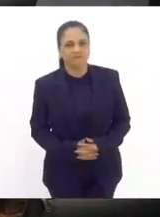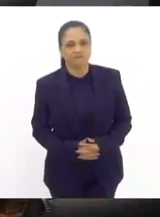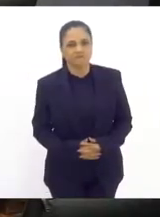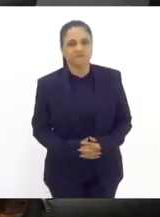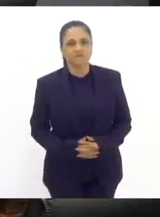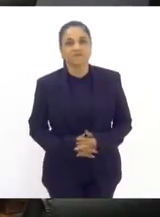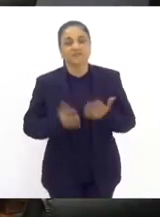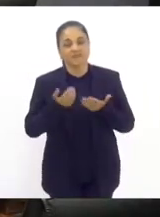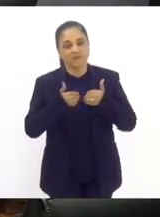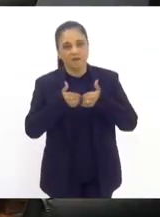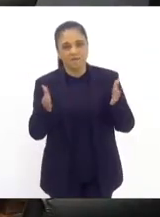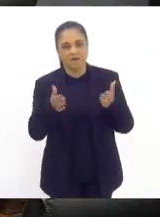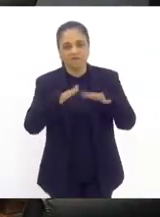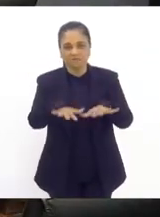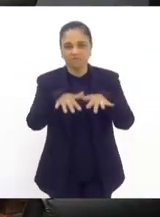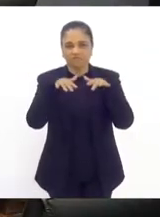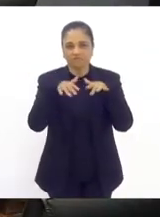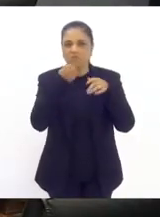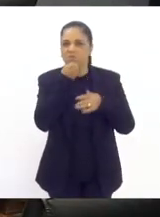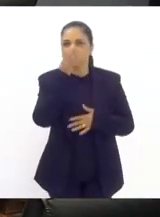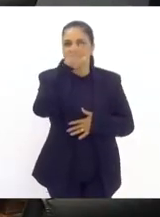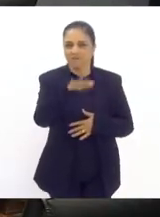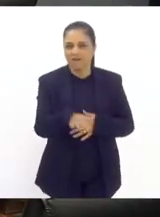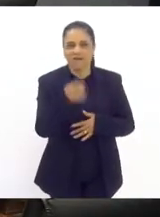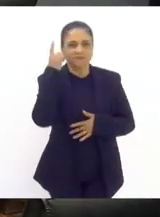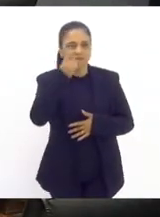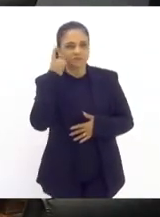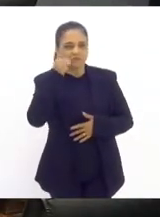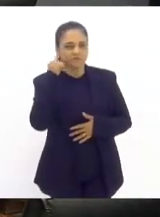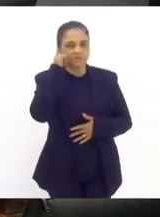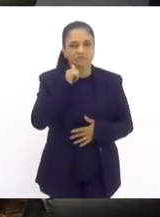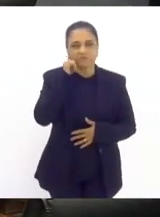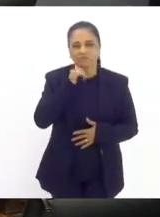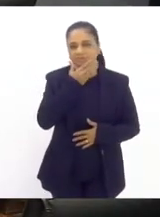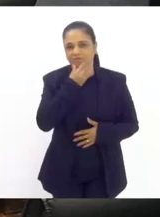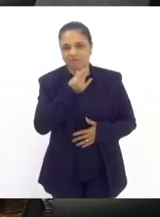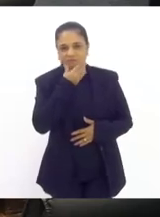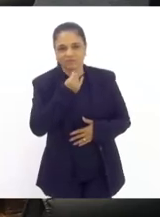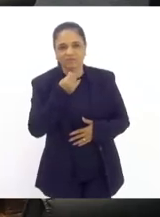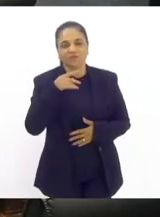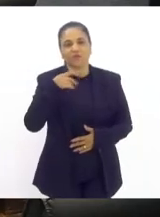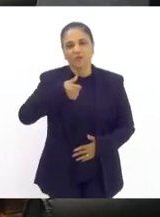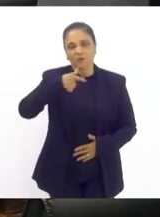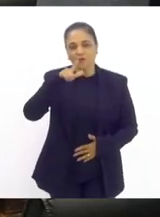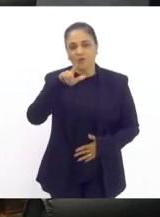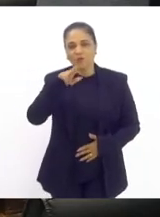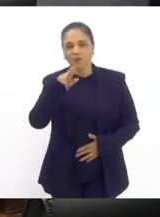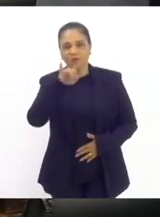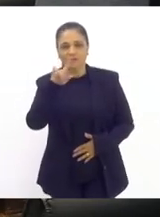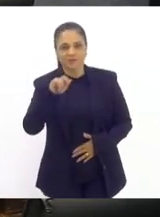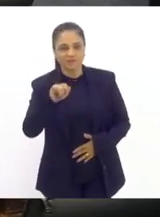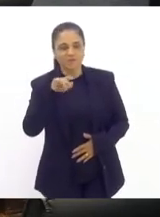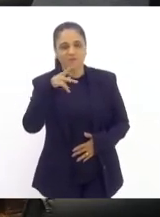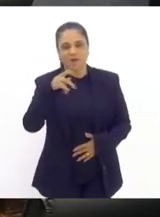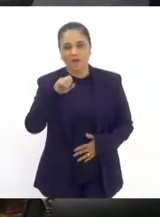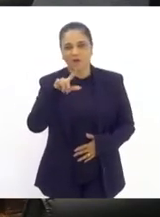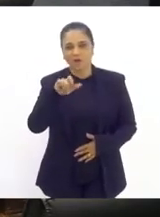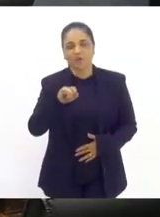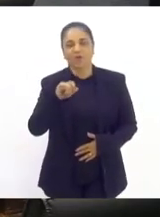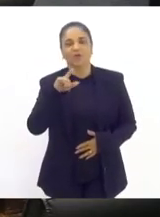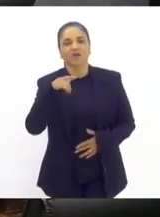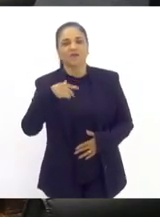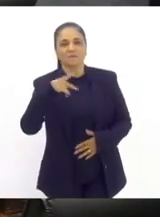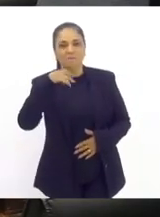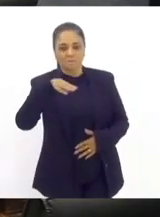está em aberto a sessão Boa tarde a todos os deputados deputados deputados Paulo Marta Rocha Samuel mafallafaia